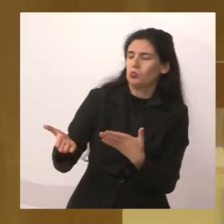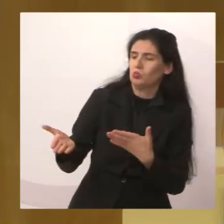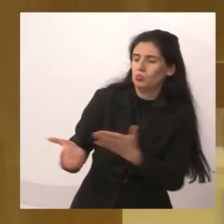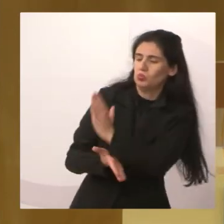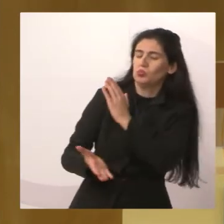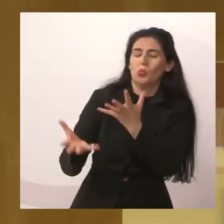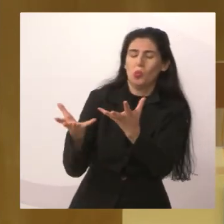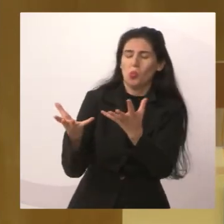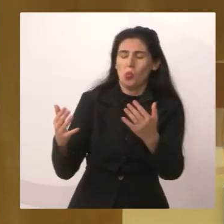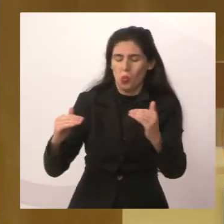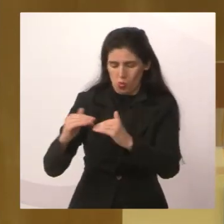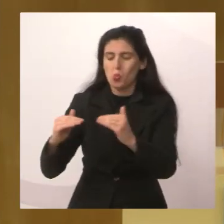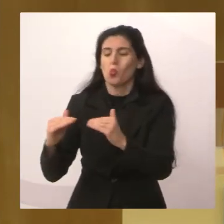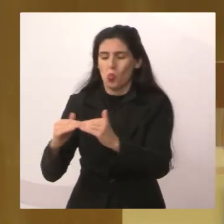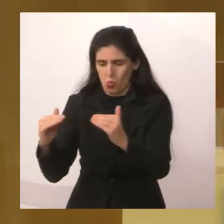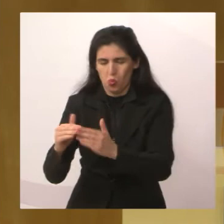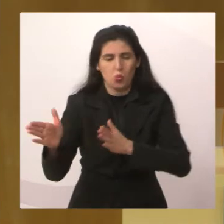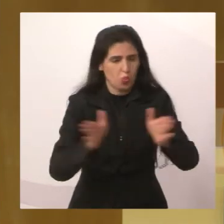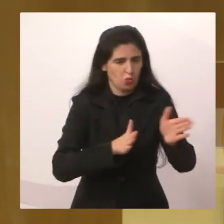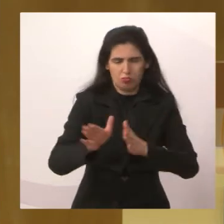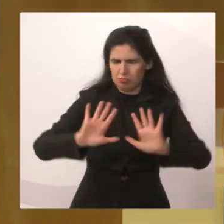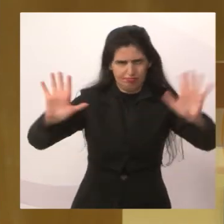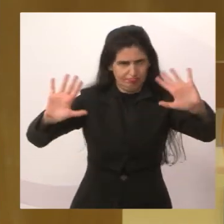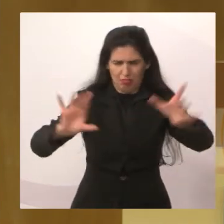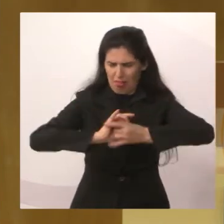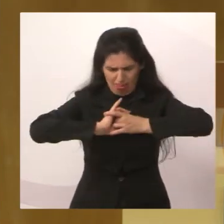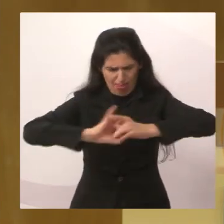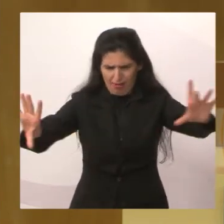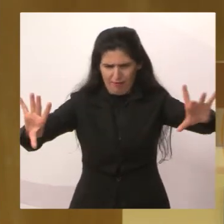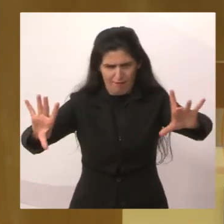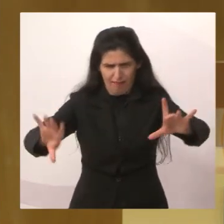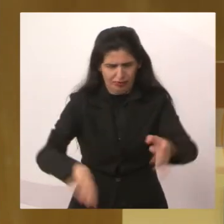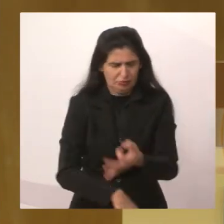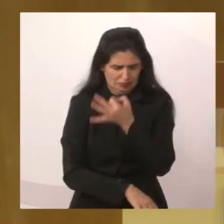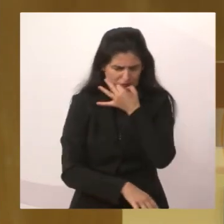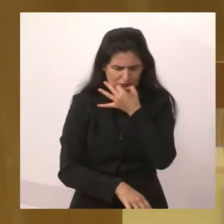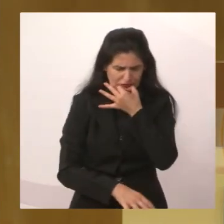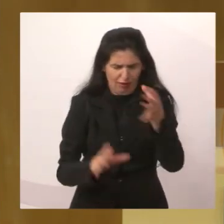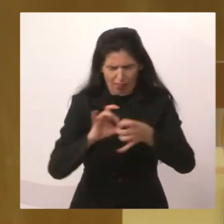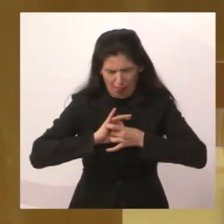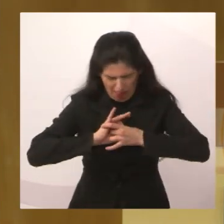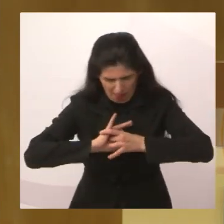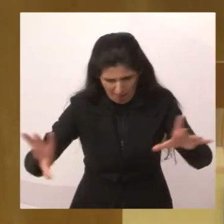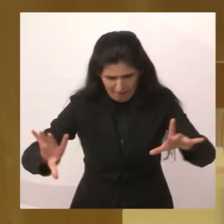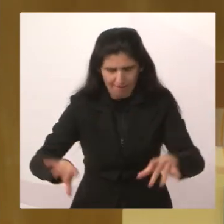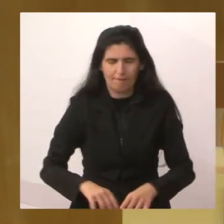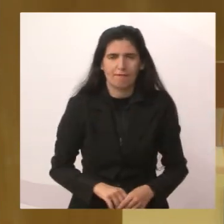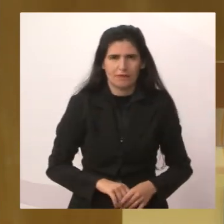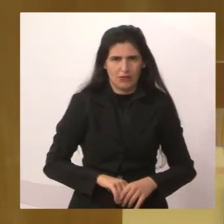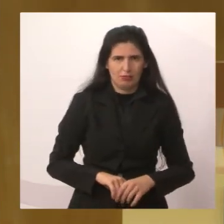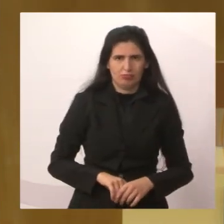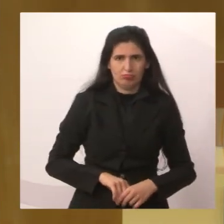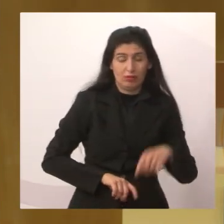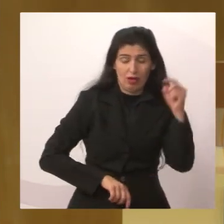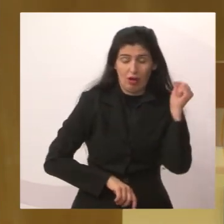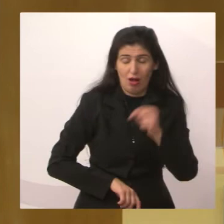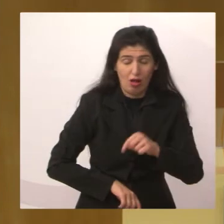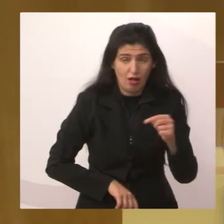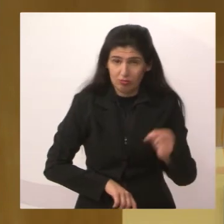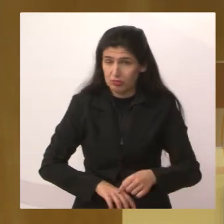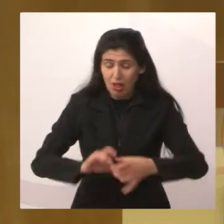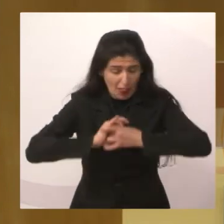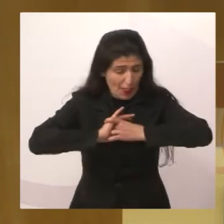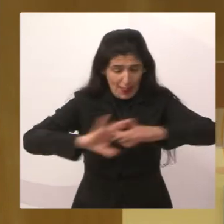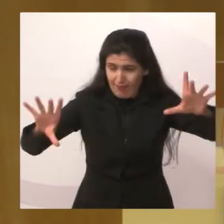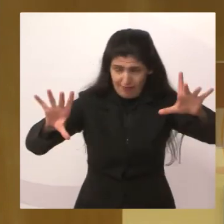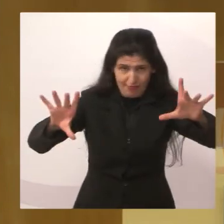casa ela tem que ter autonomia. Eu acho que independente da minha votação ou não, essa casa ela tem que ser independente, porque a partir do